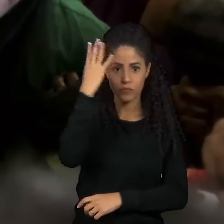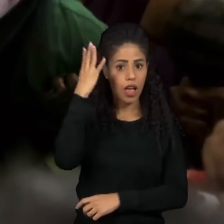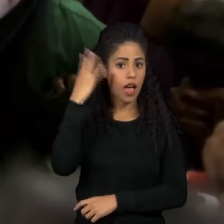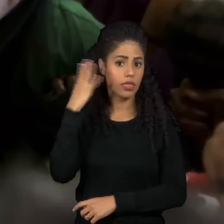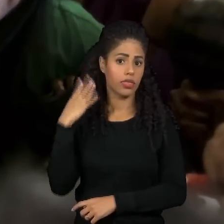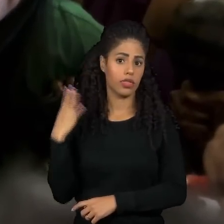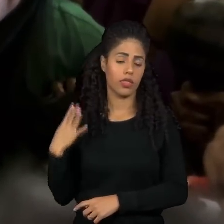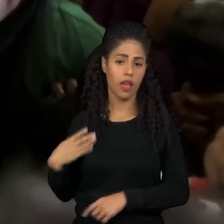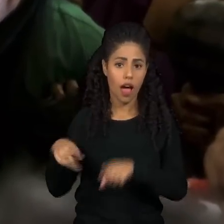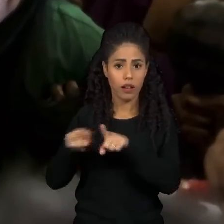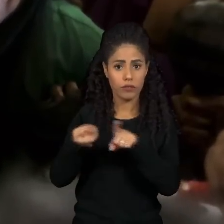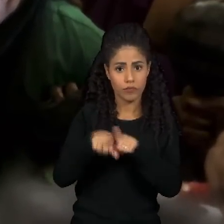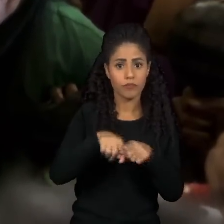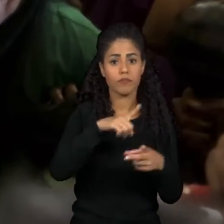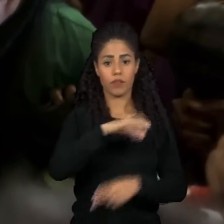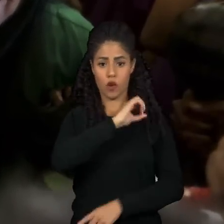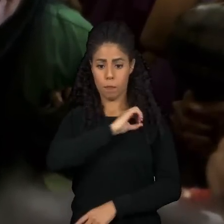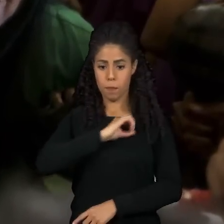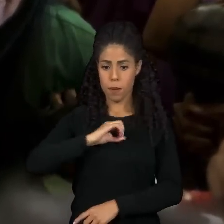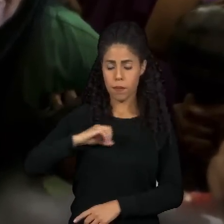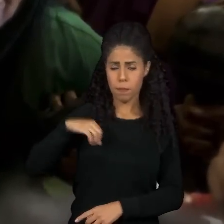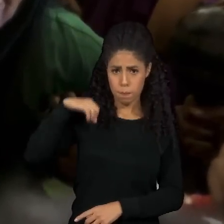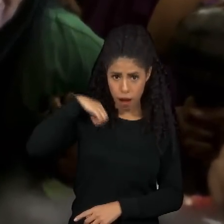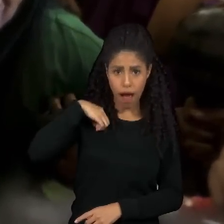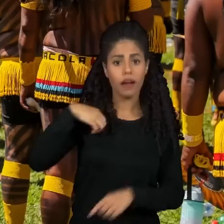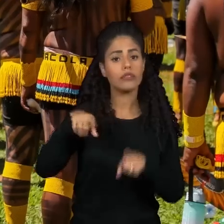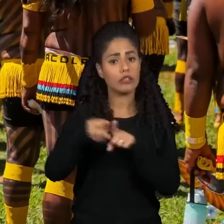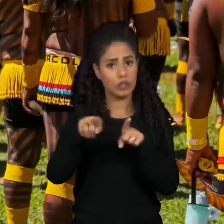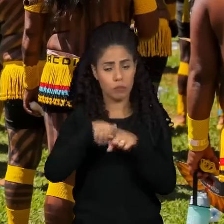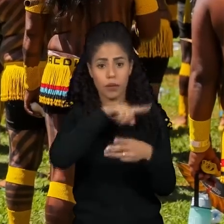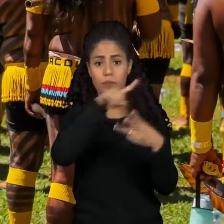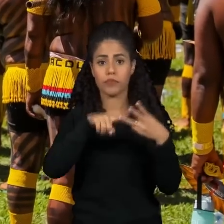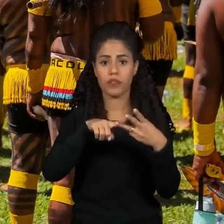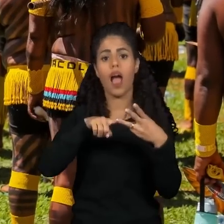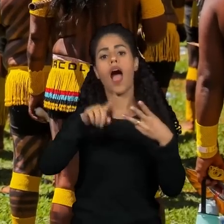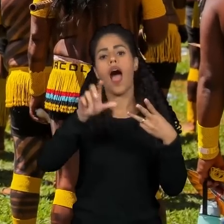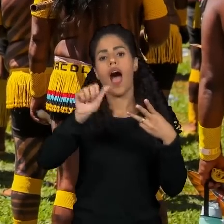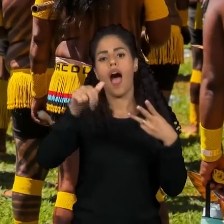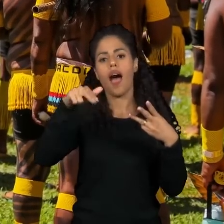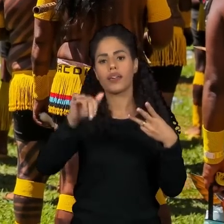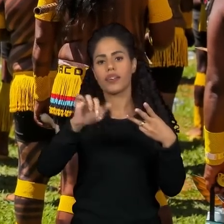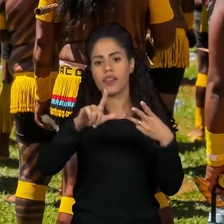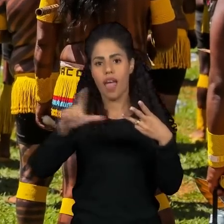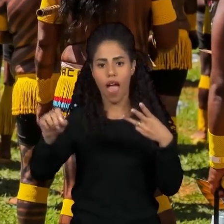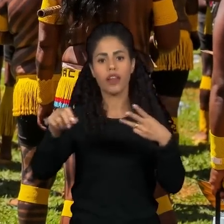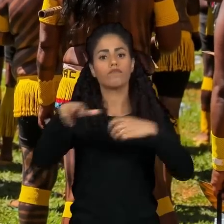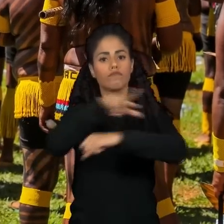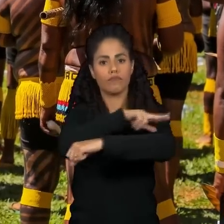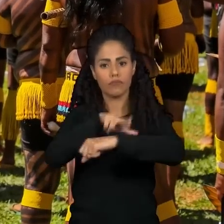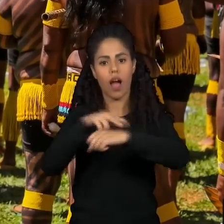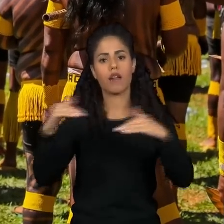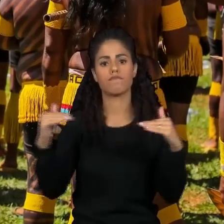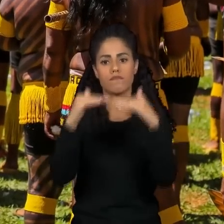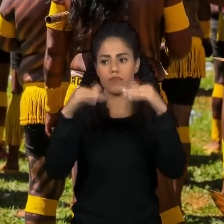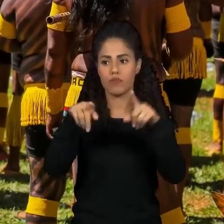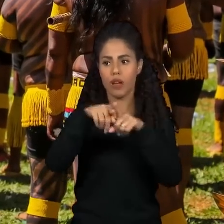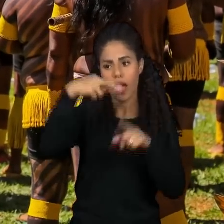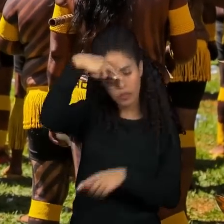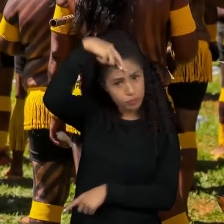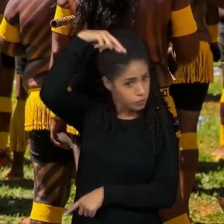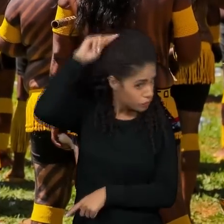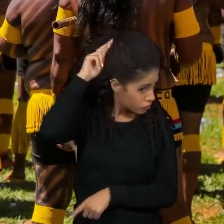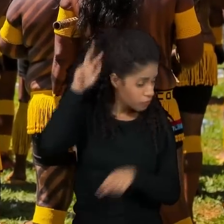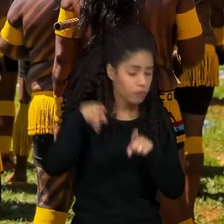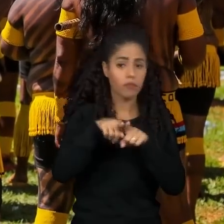povos indígenas, Marina Silva, do Meio Ambiente e do Clima, Aniele Franco, da Igualdade Racial, Luciana Santos, da